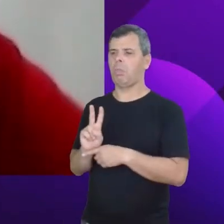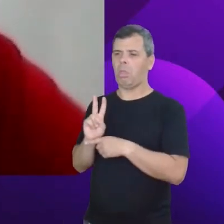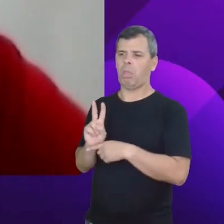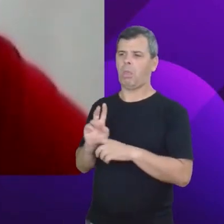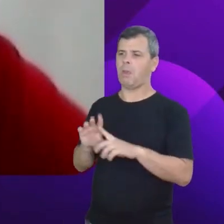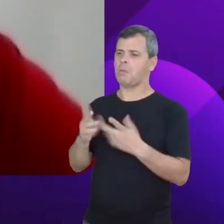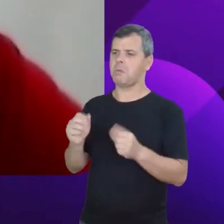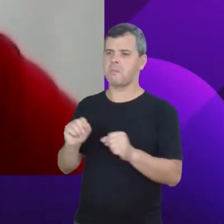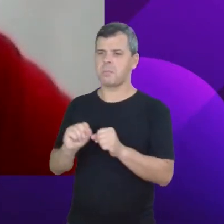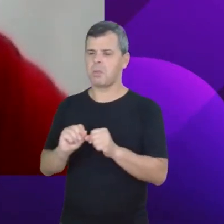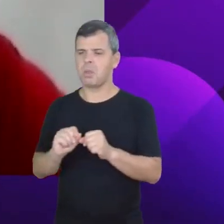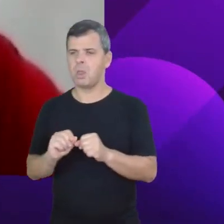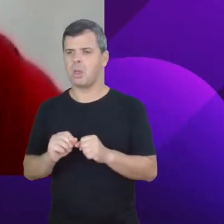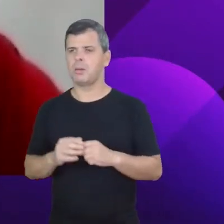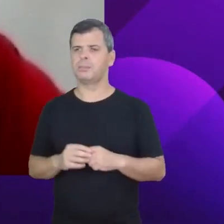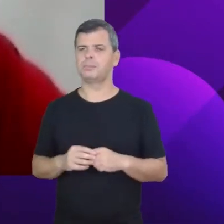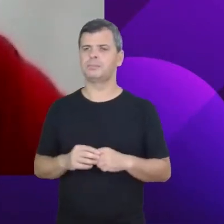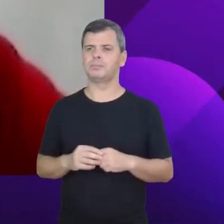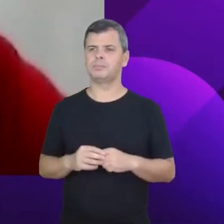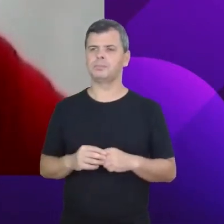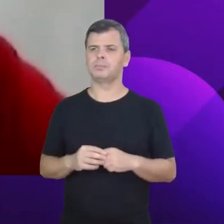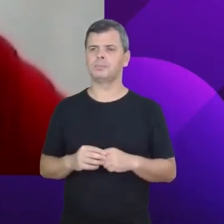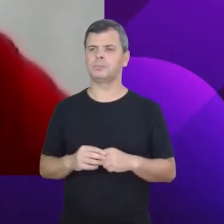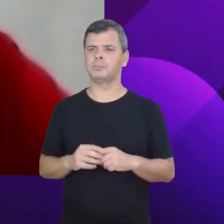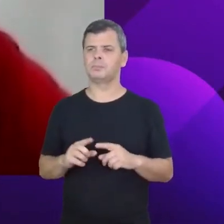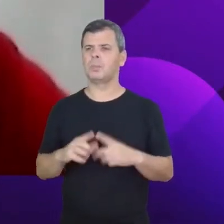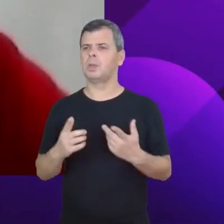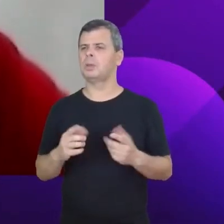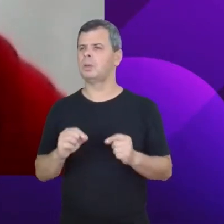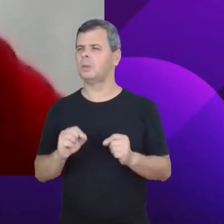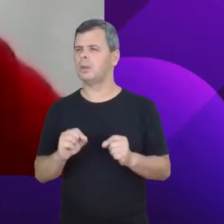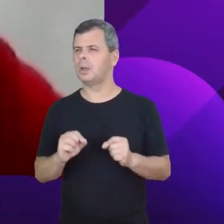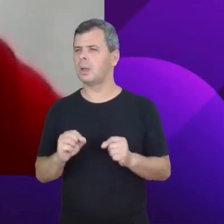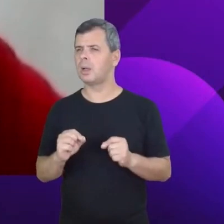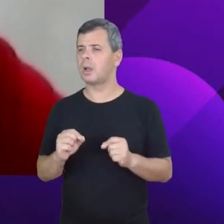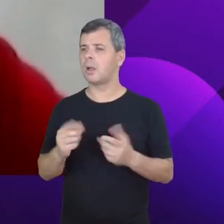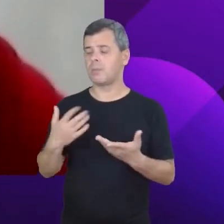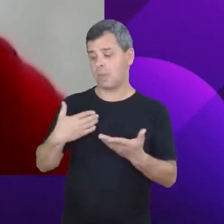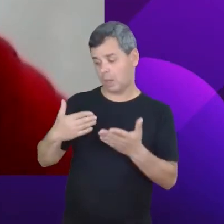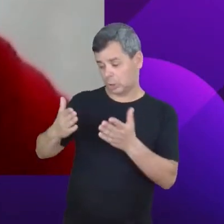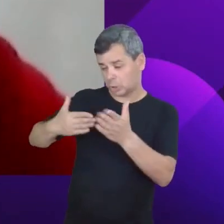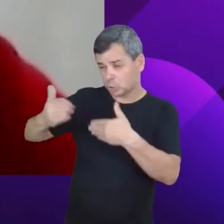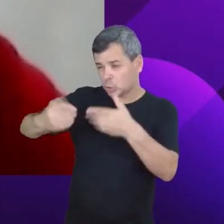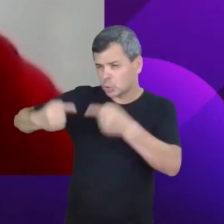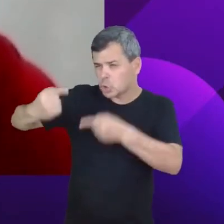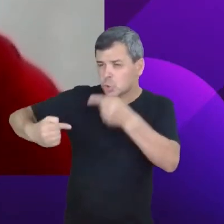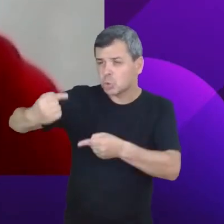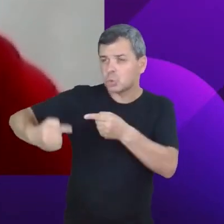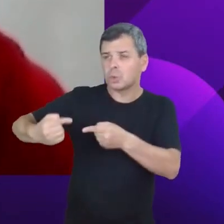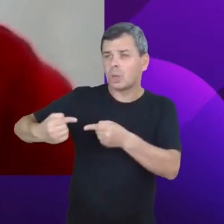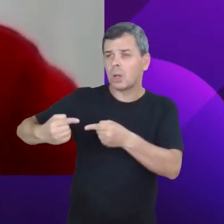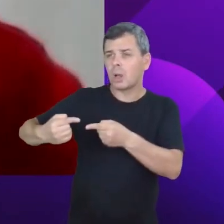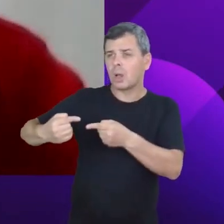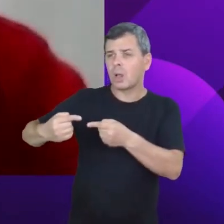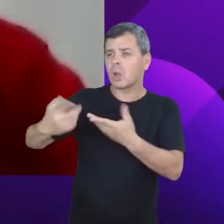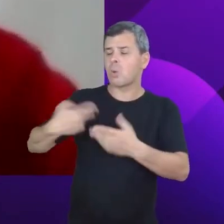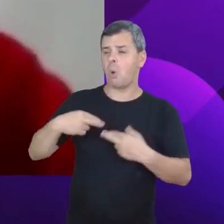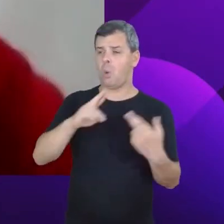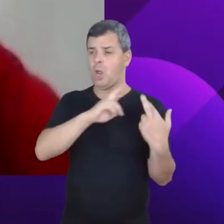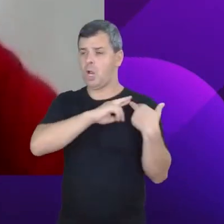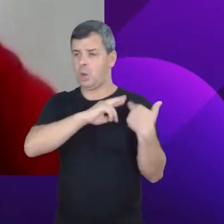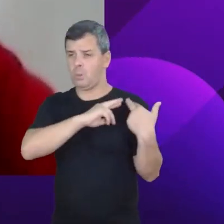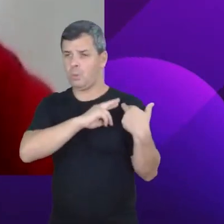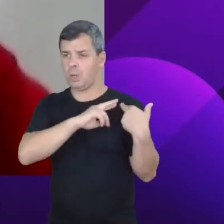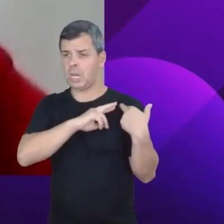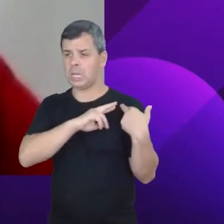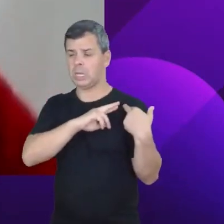sem colocar, de fato, na roda da conversa, quais as responsabilidades